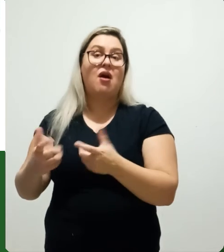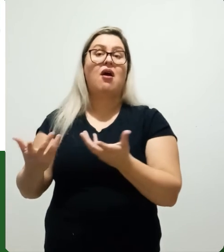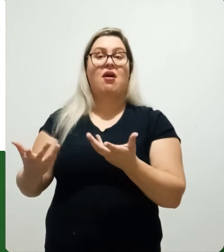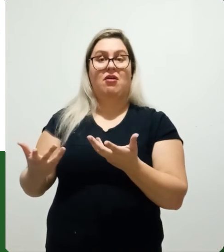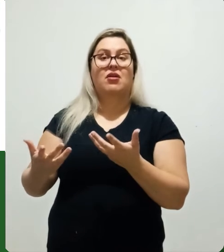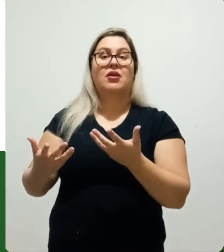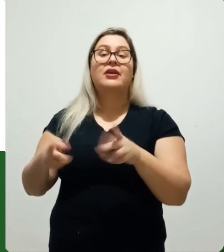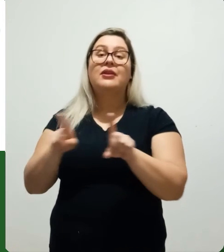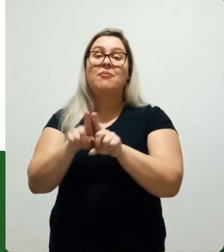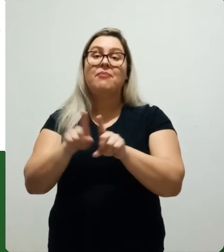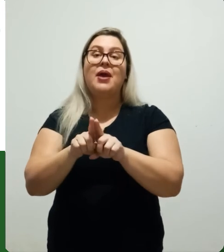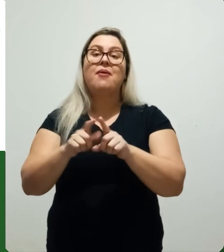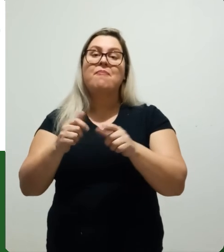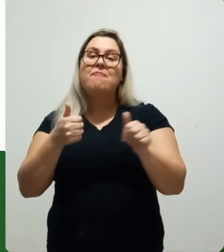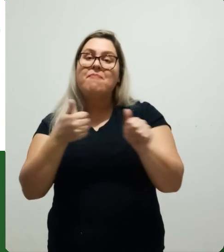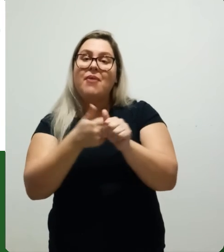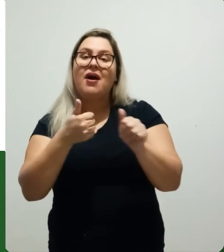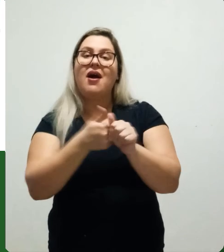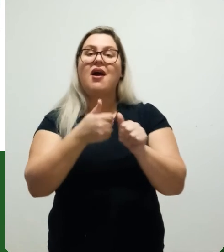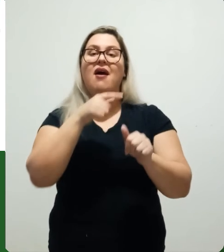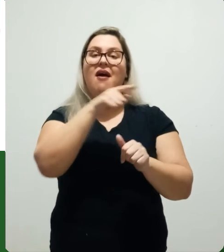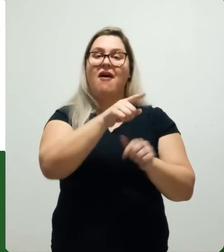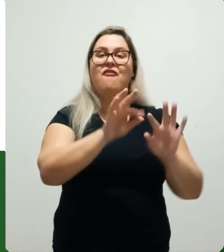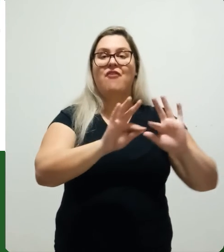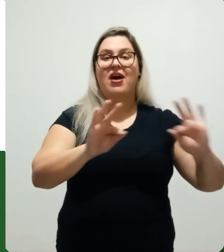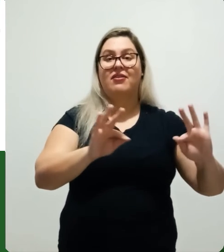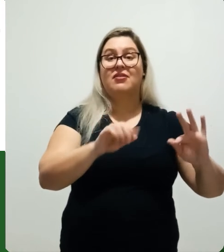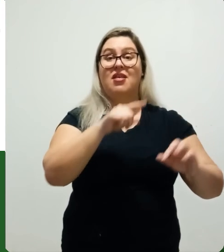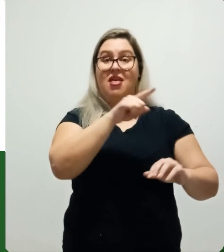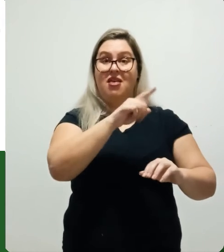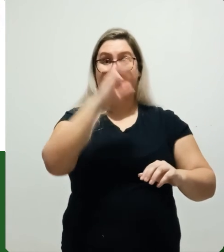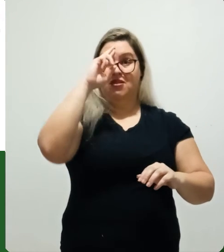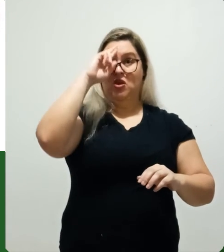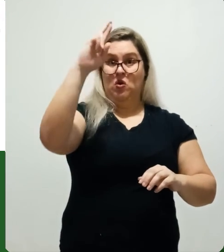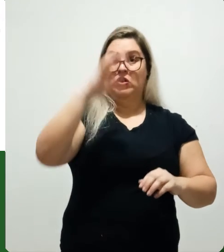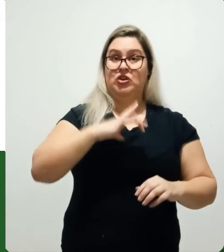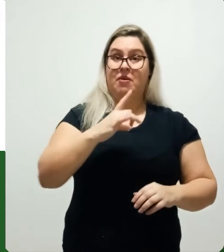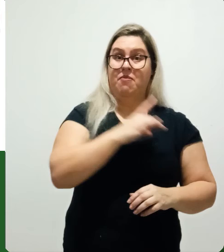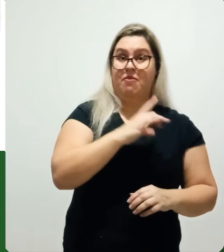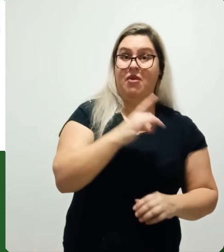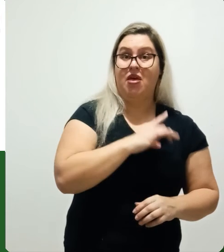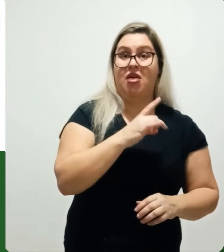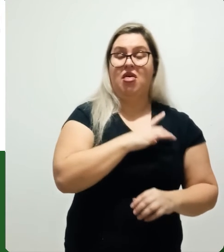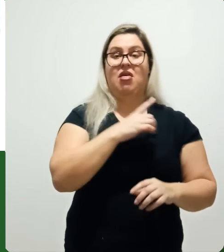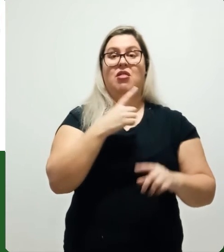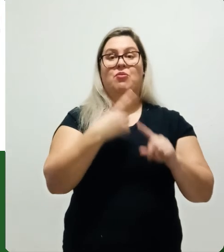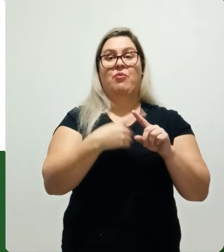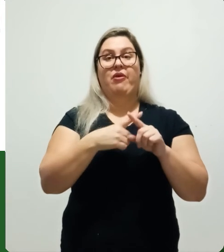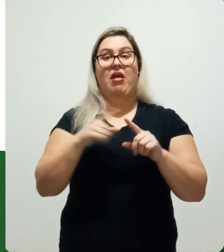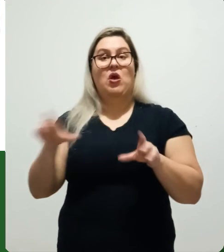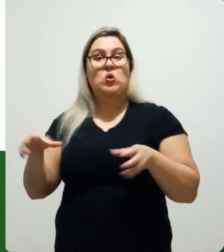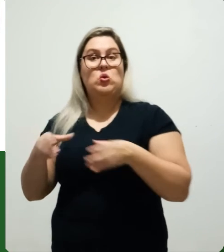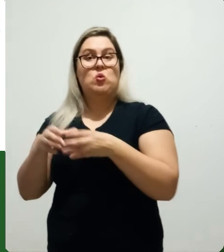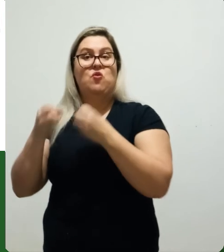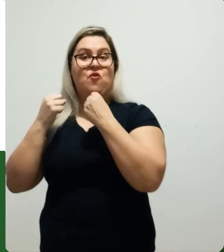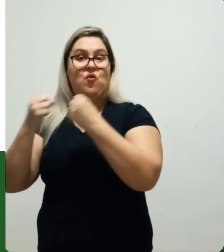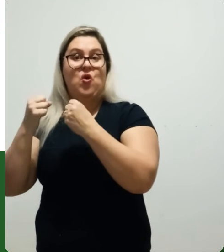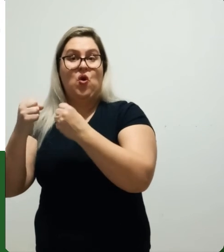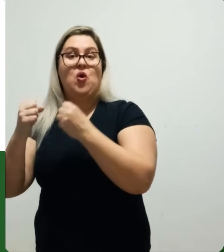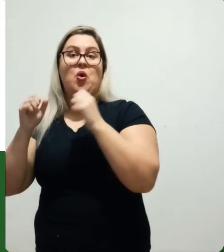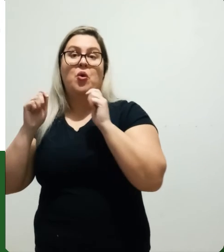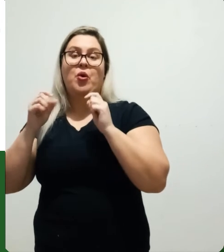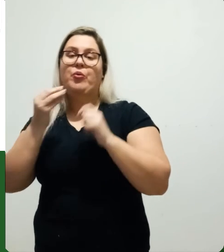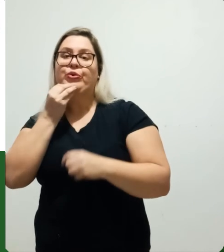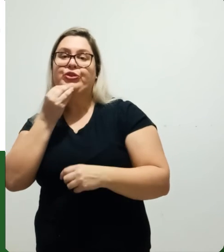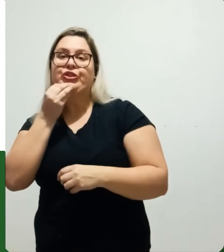E por vezes ficavam situados próximos aos engenhos, o que causava um certo temor aos senhores e, consequentemente, uma tentativa